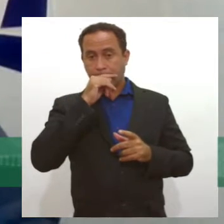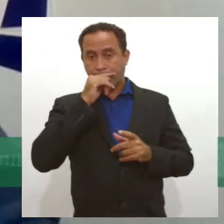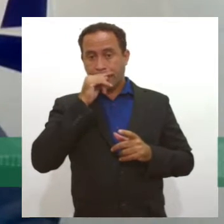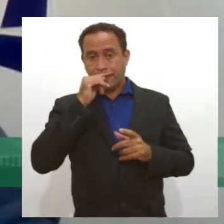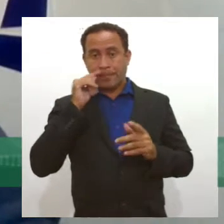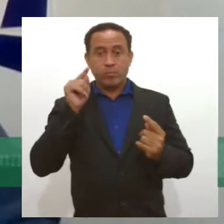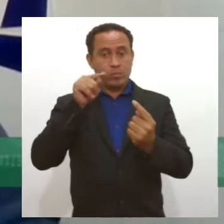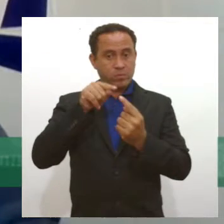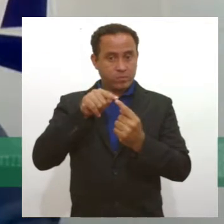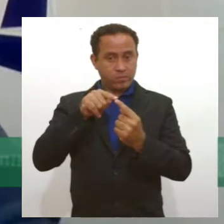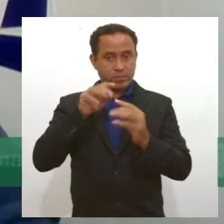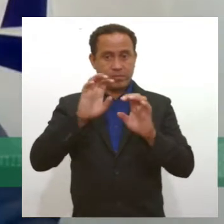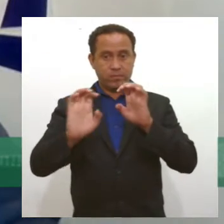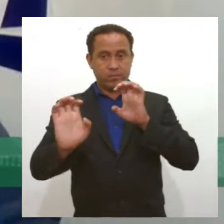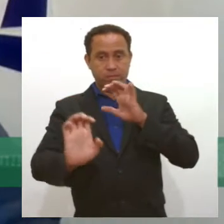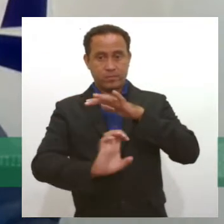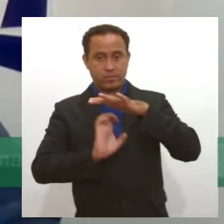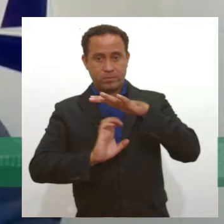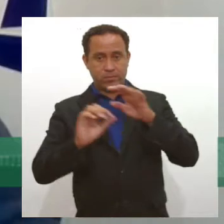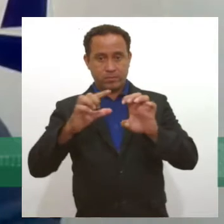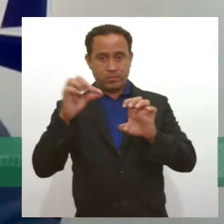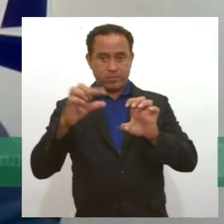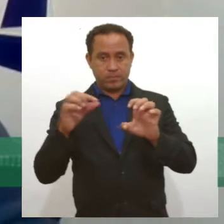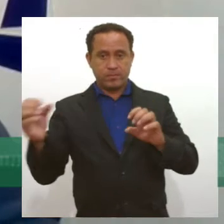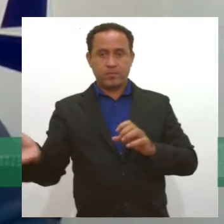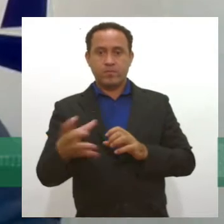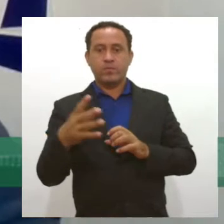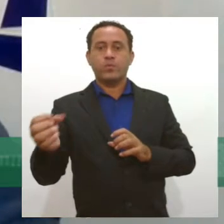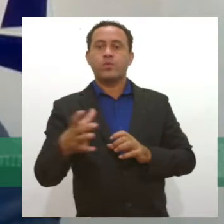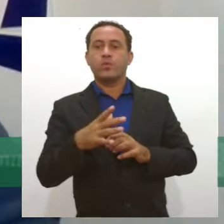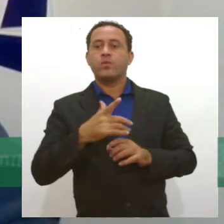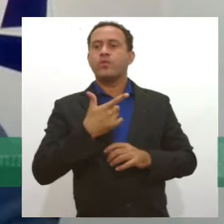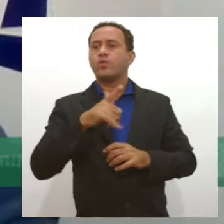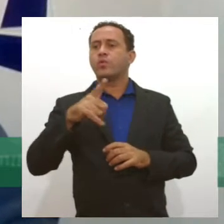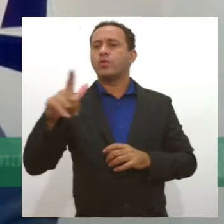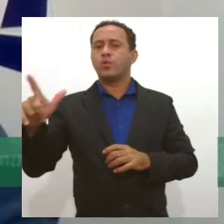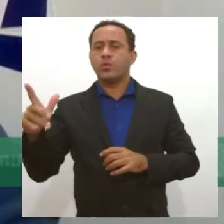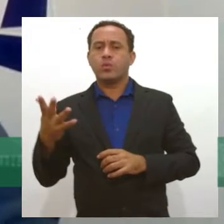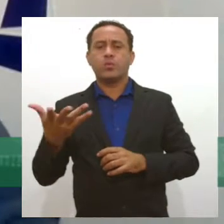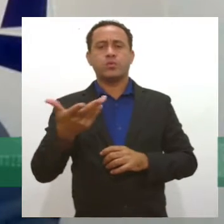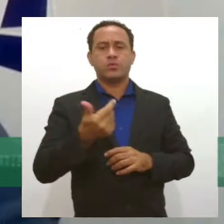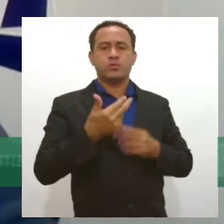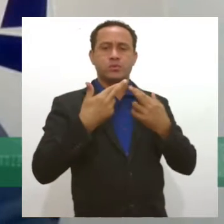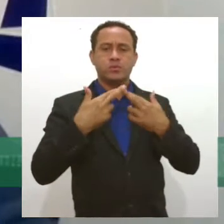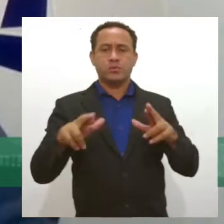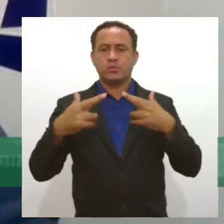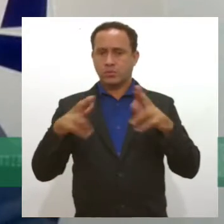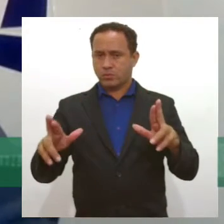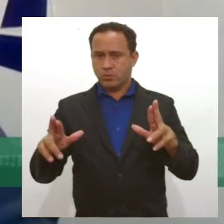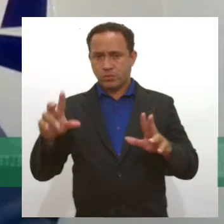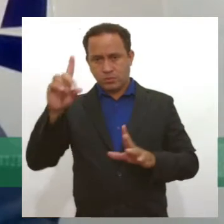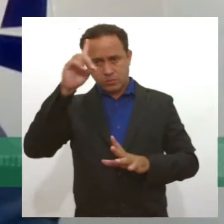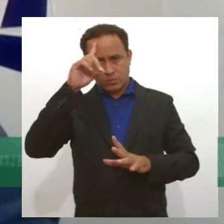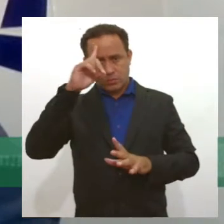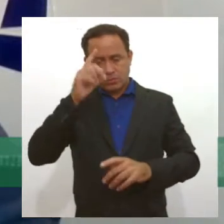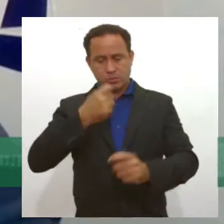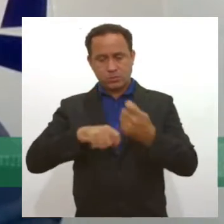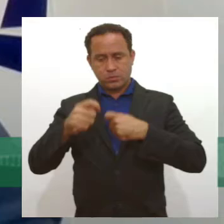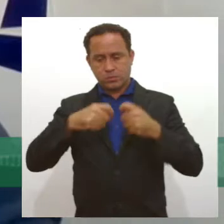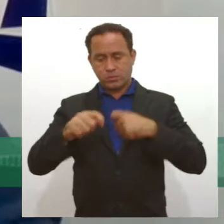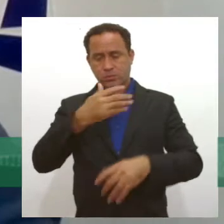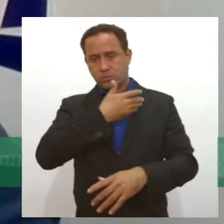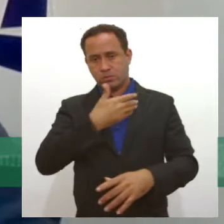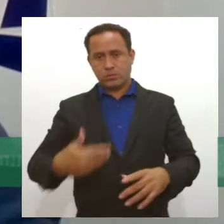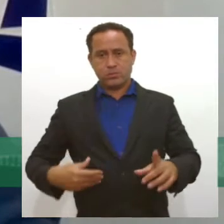que essas empresas elas gerem inovação e outras maneiras de solucionar os problemas da administração pública e da